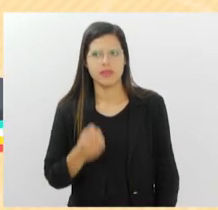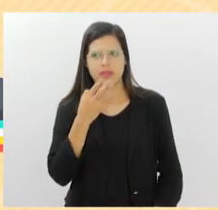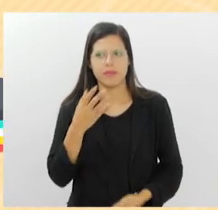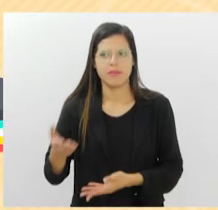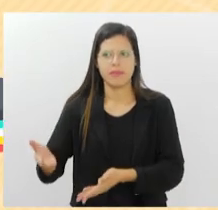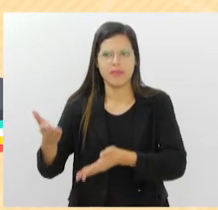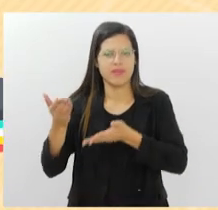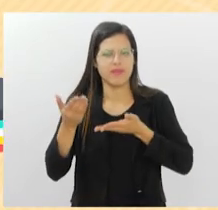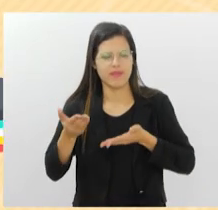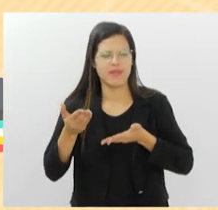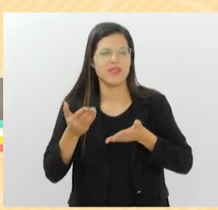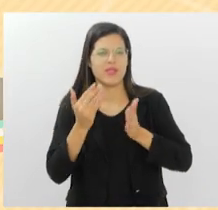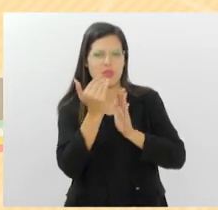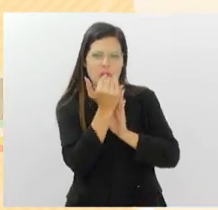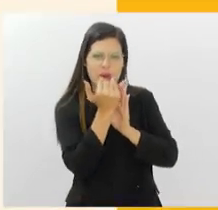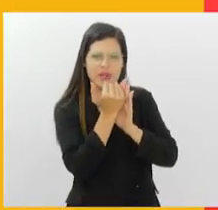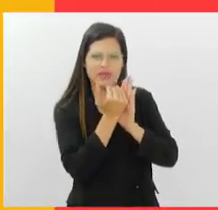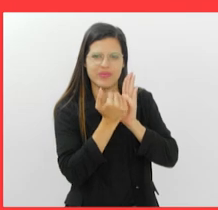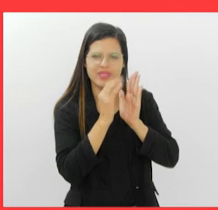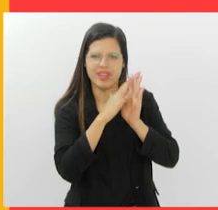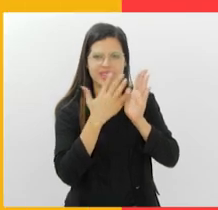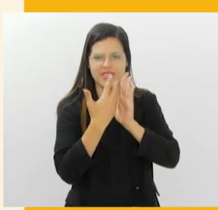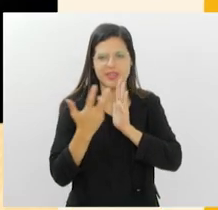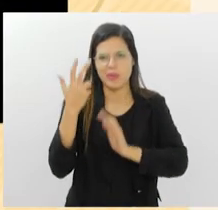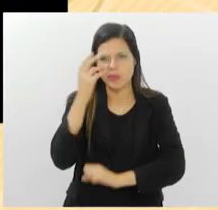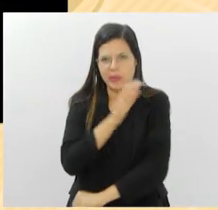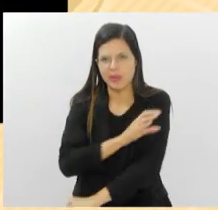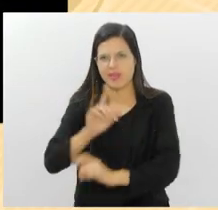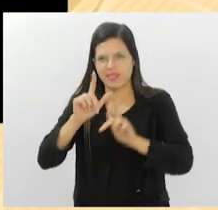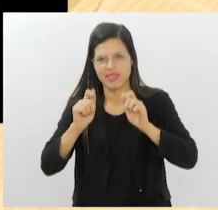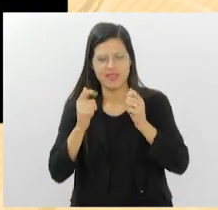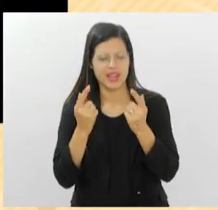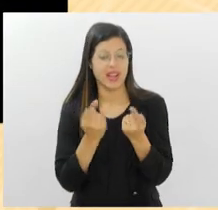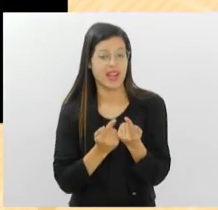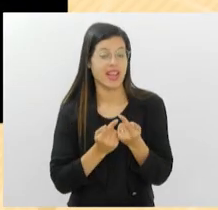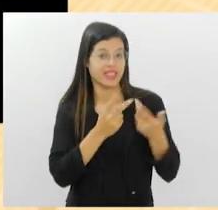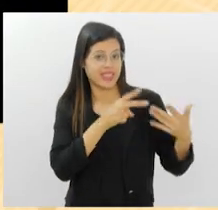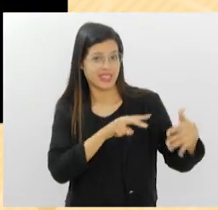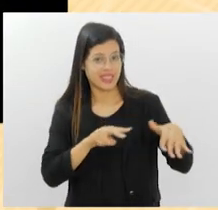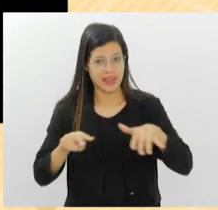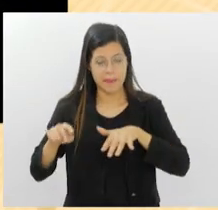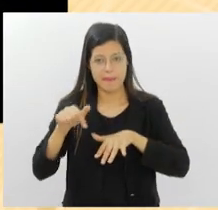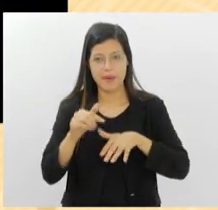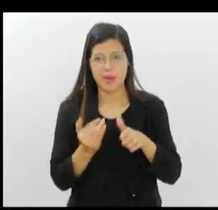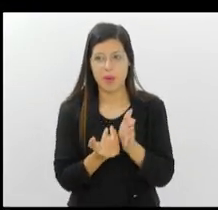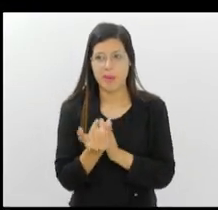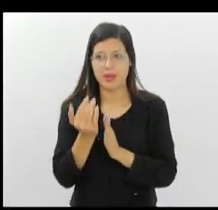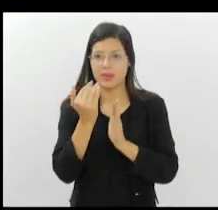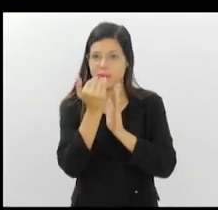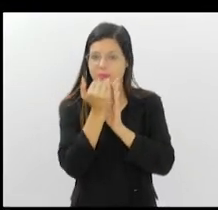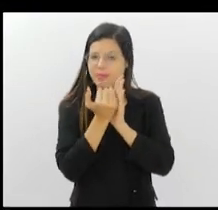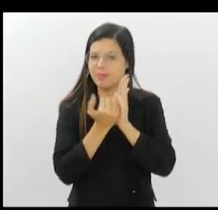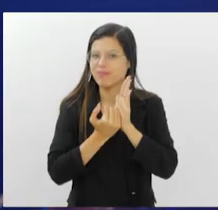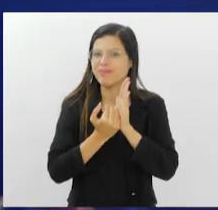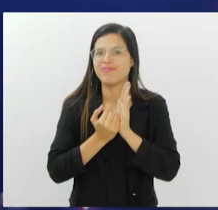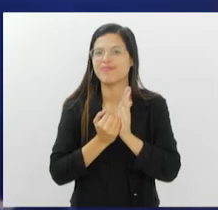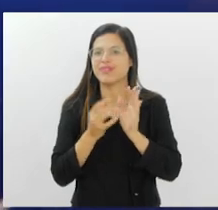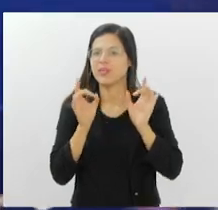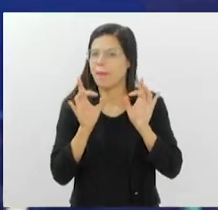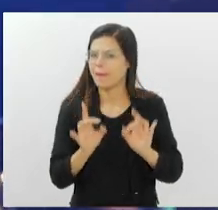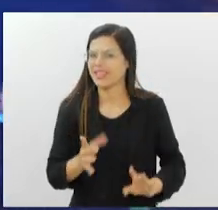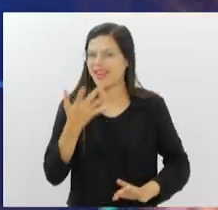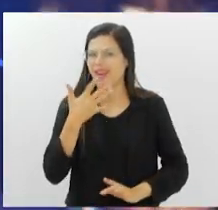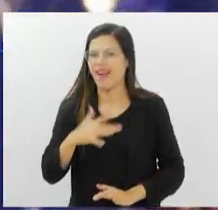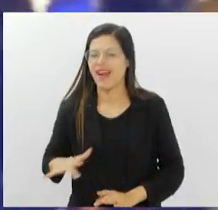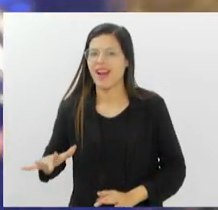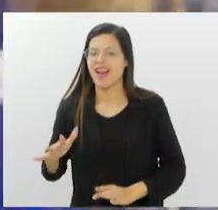Bem-vindos a mais uma Agenda Cultural da TV Alerj. A edição dessa semana começa com um programa especial para a criançada, o